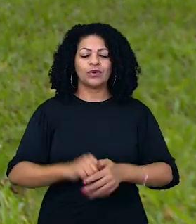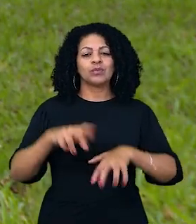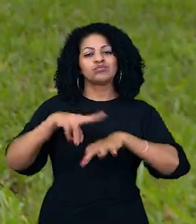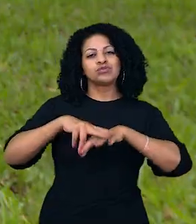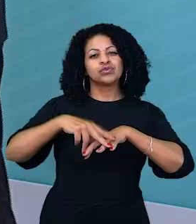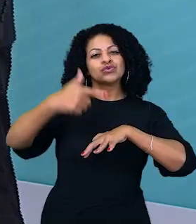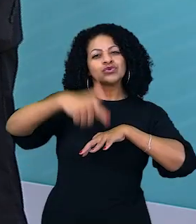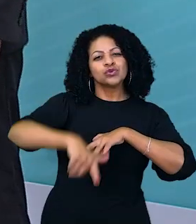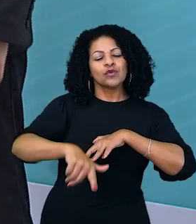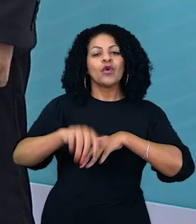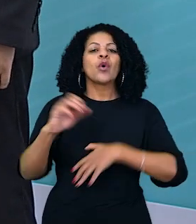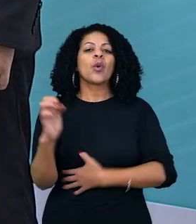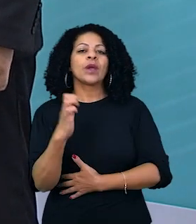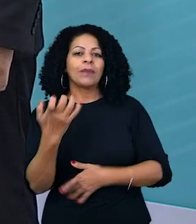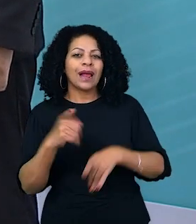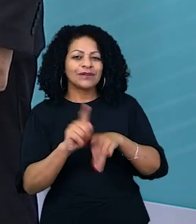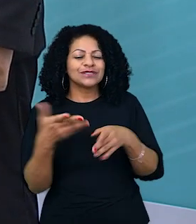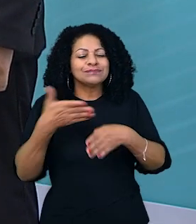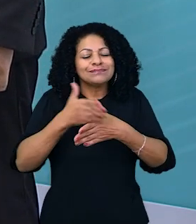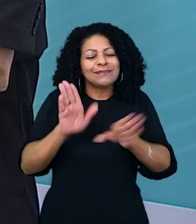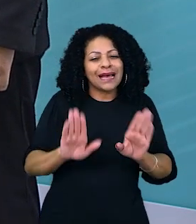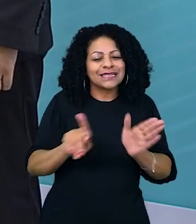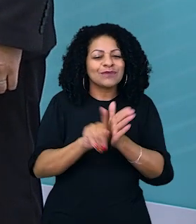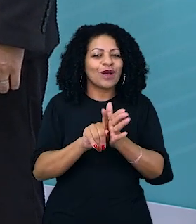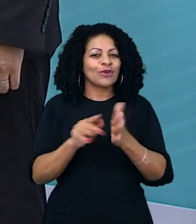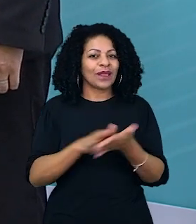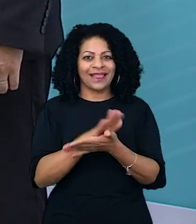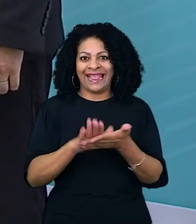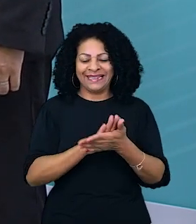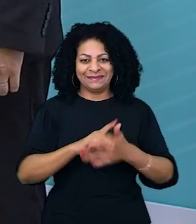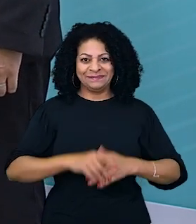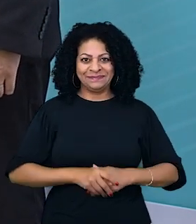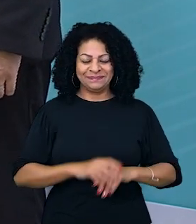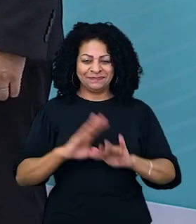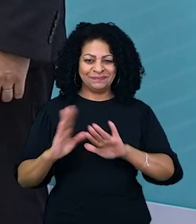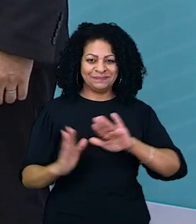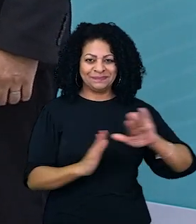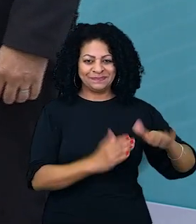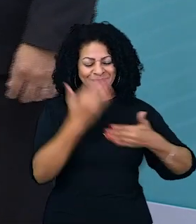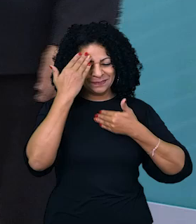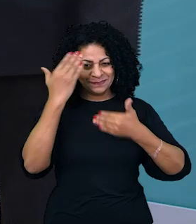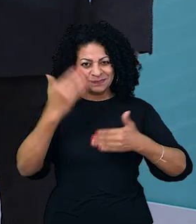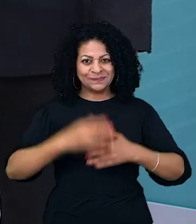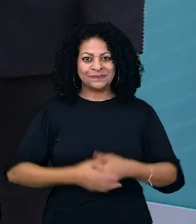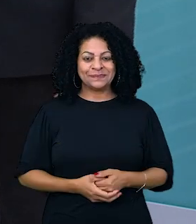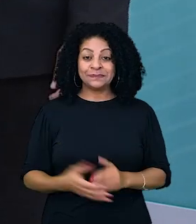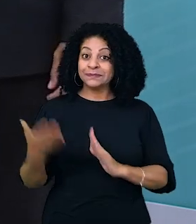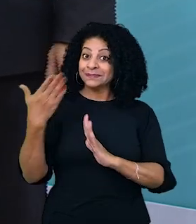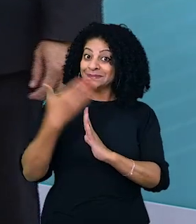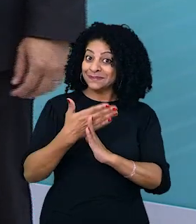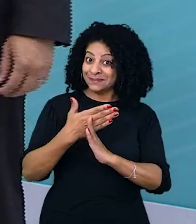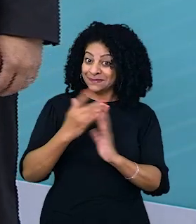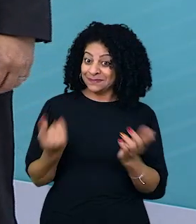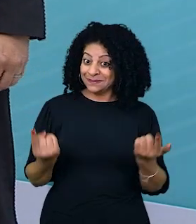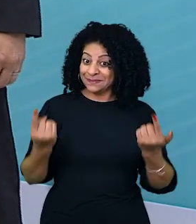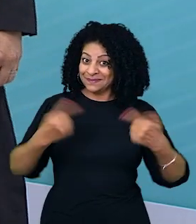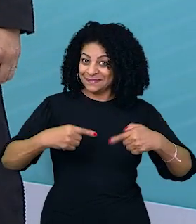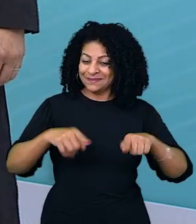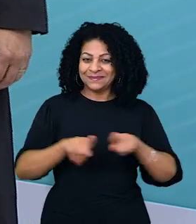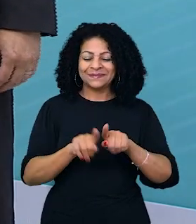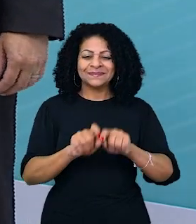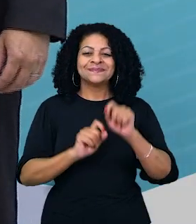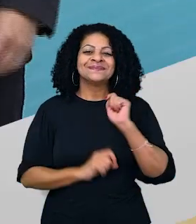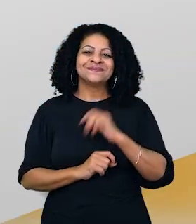viúva entrou com embargos. Volto com vocês no estúdio. Obrigado, Samantha. Até a próxima. No próximo bloco, desafios para